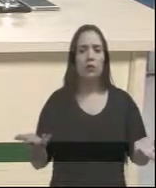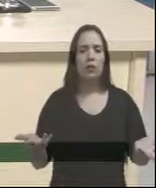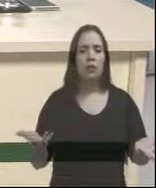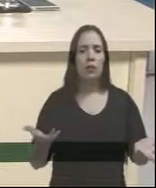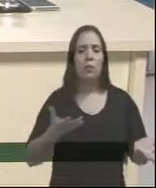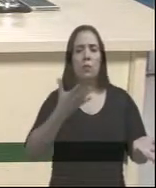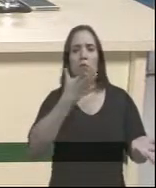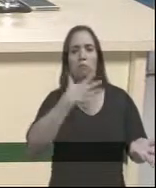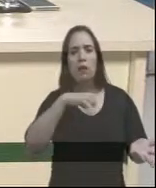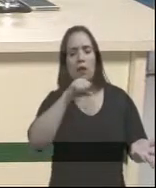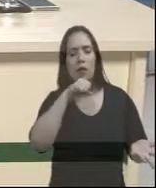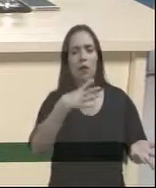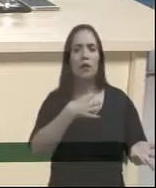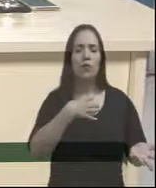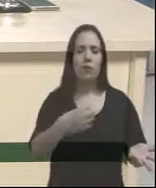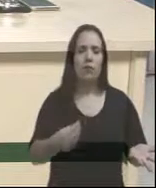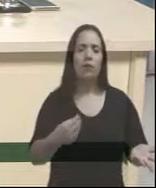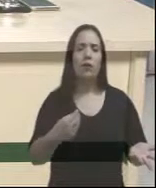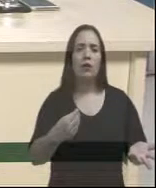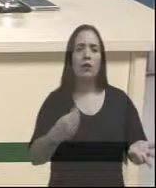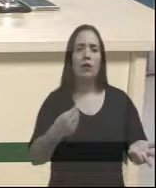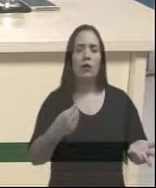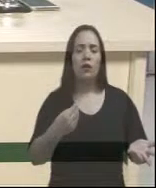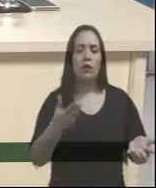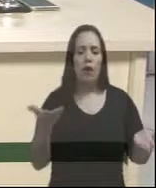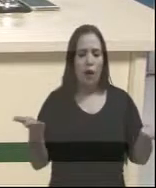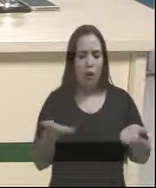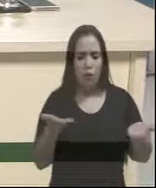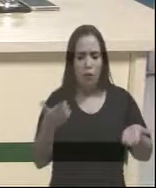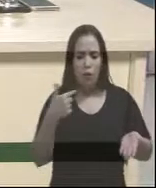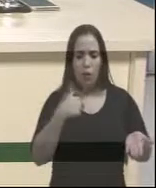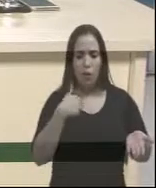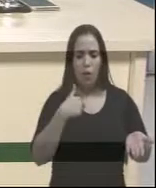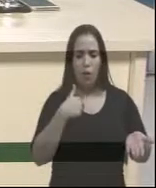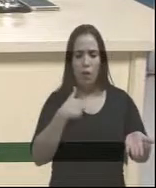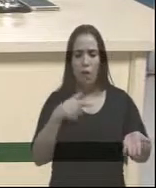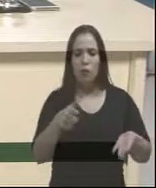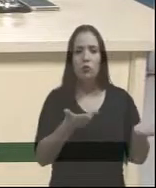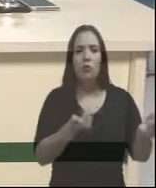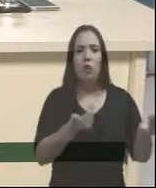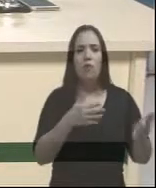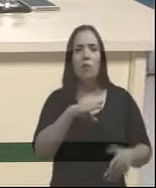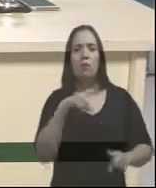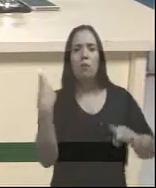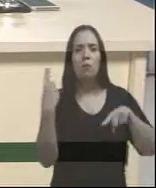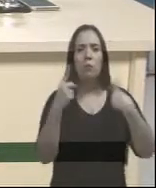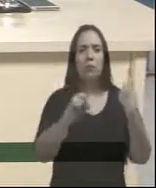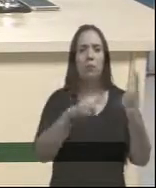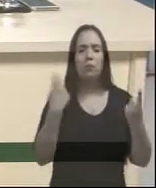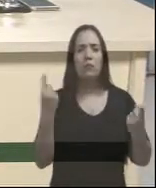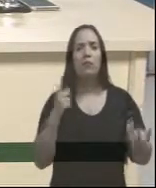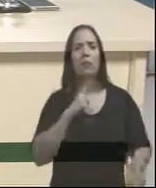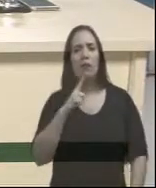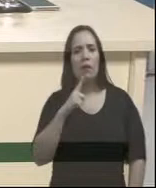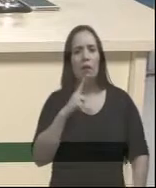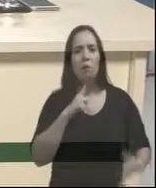não enterram mais os pais. São os pais que enterram os filhos, deputado. Isso é muito triste. Isso é muito triste.